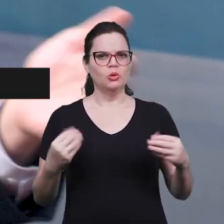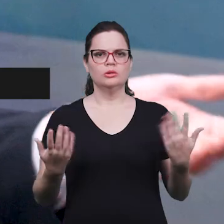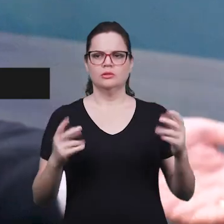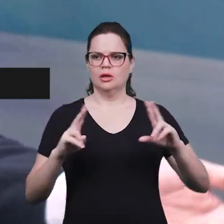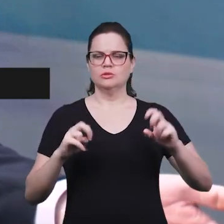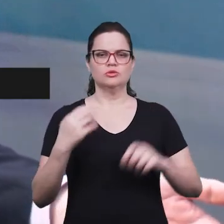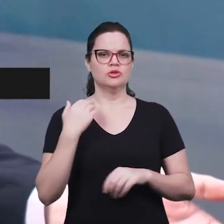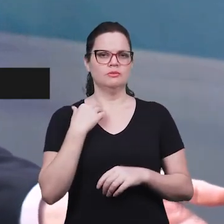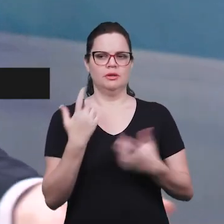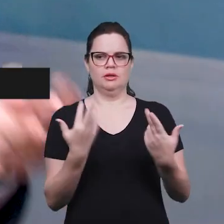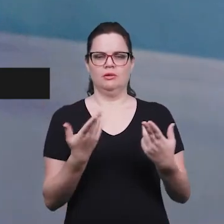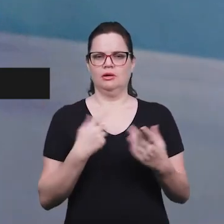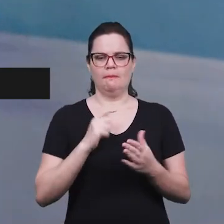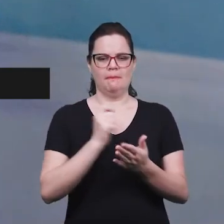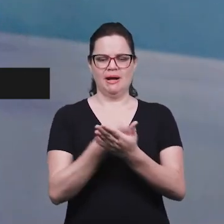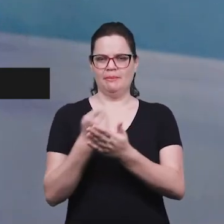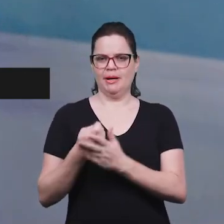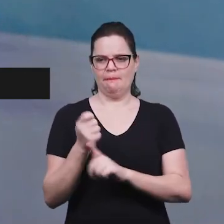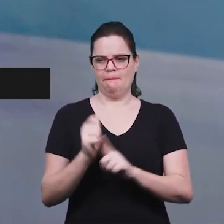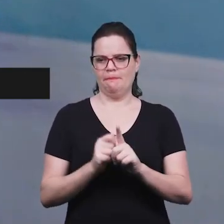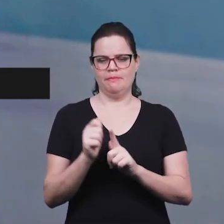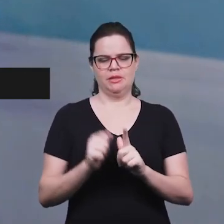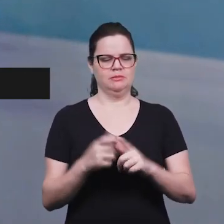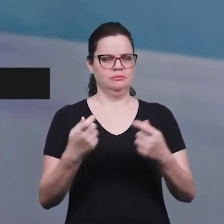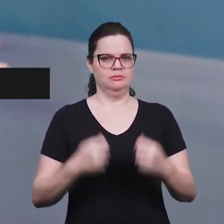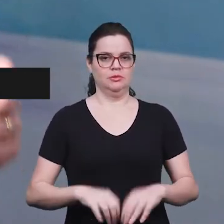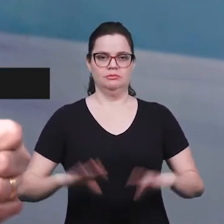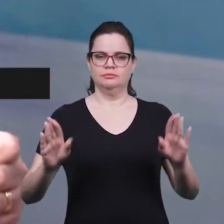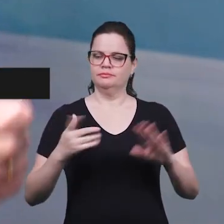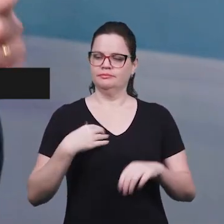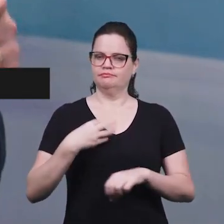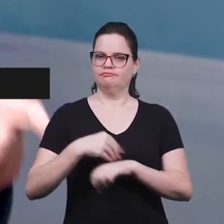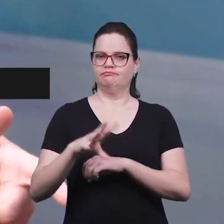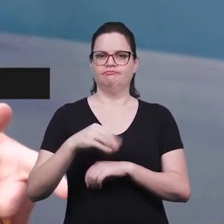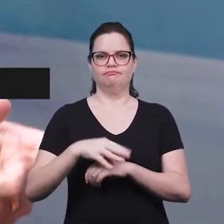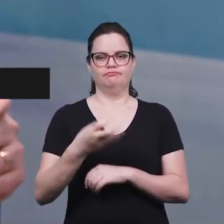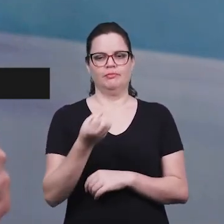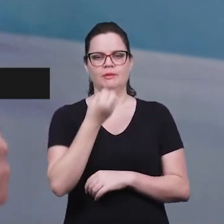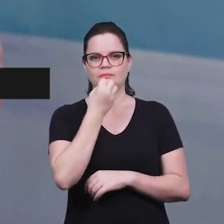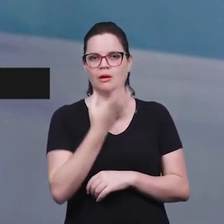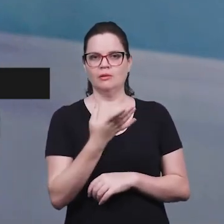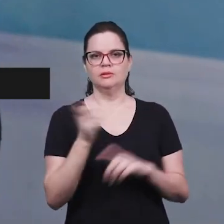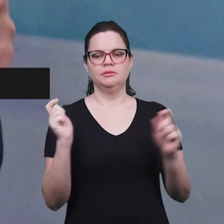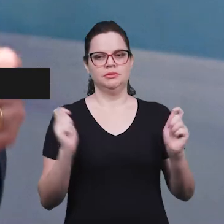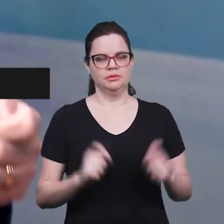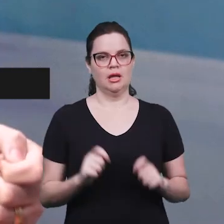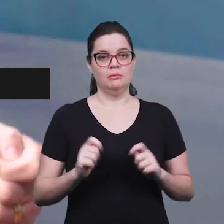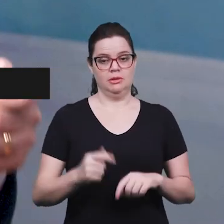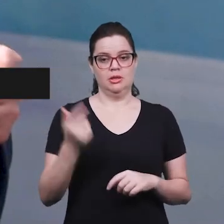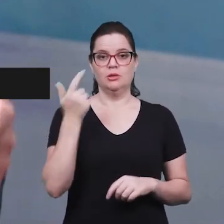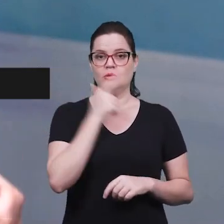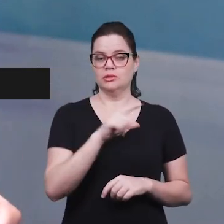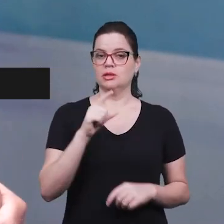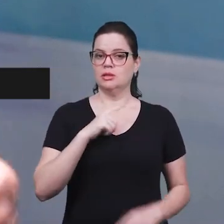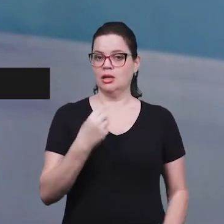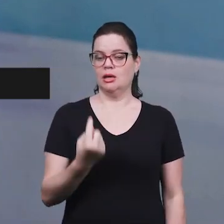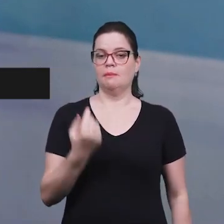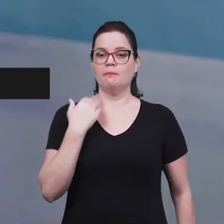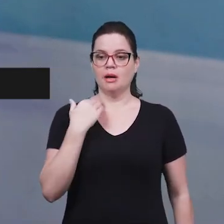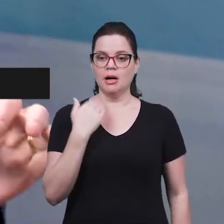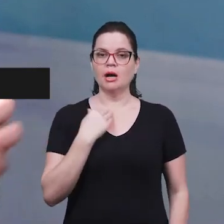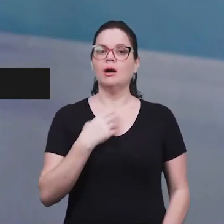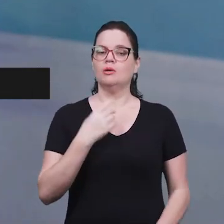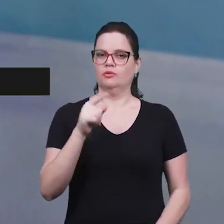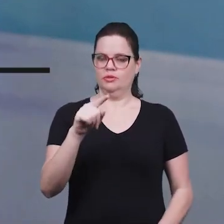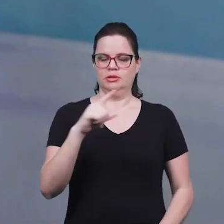pagar nenhuma mensalidade. Então são 2 dicas valiosas, que é possível ser bancarizado, é possível ter uma conta completa